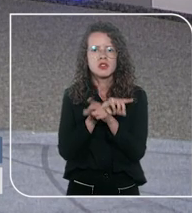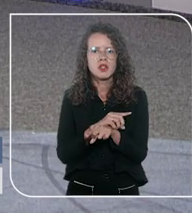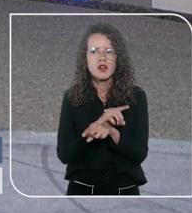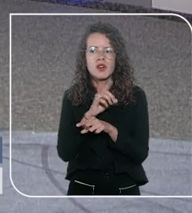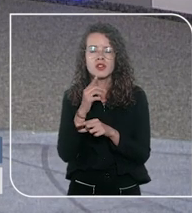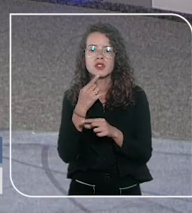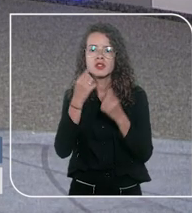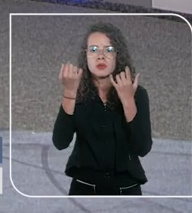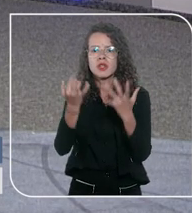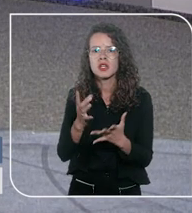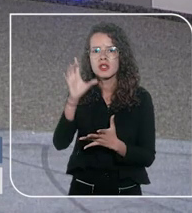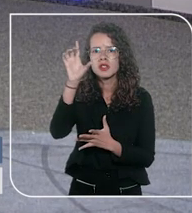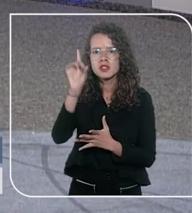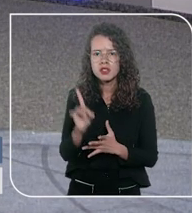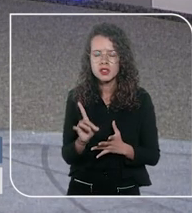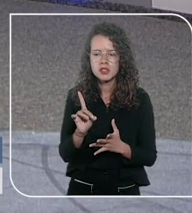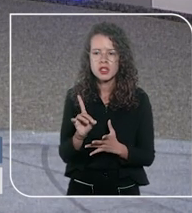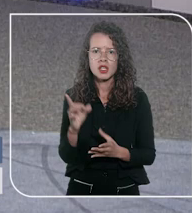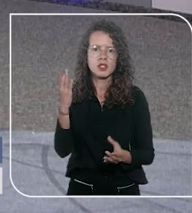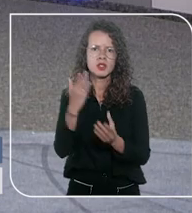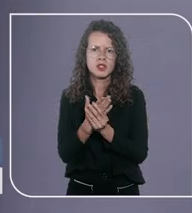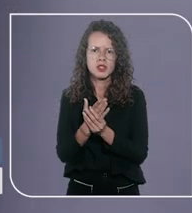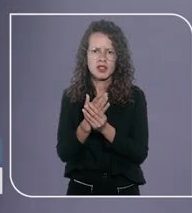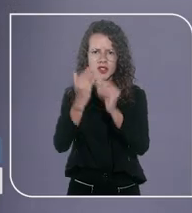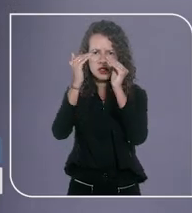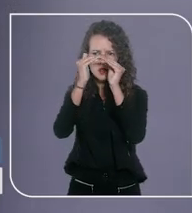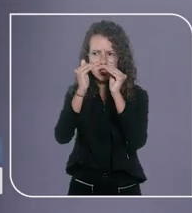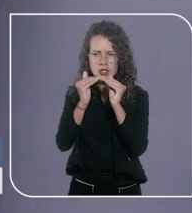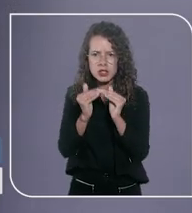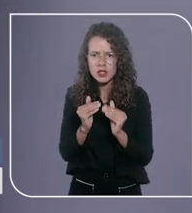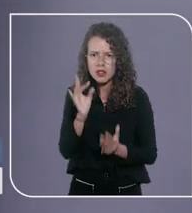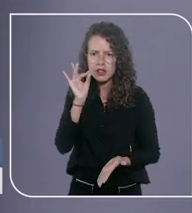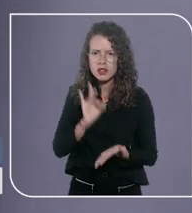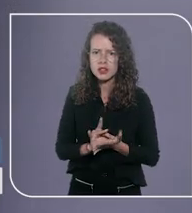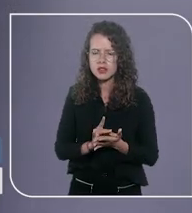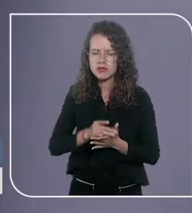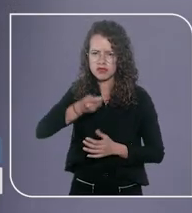direito processual, a similitude fática, ela é exigida?